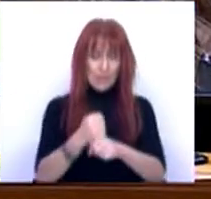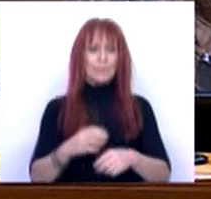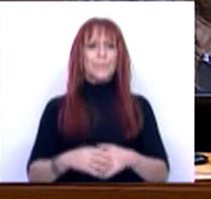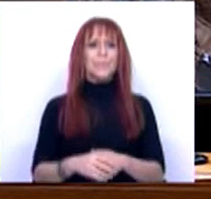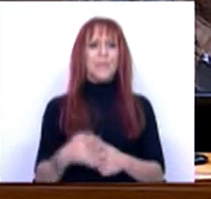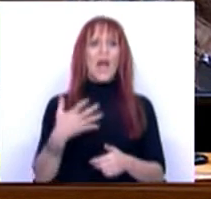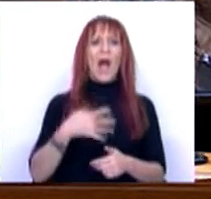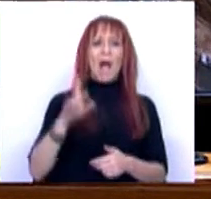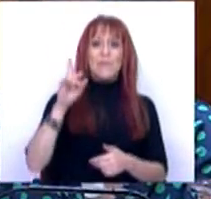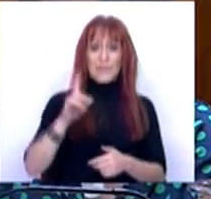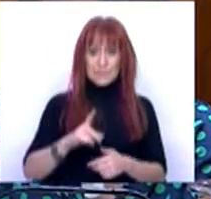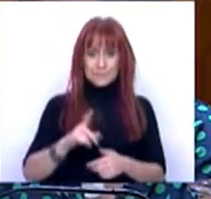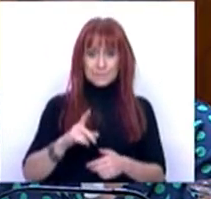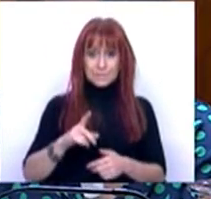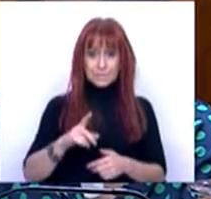Queria